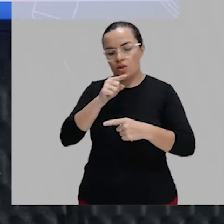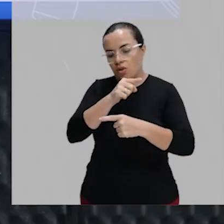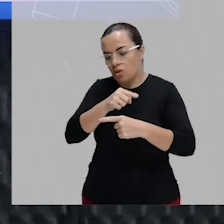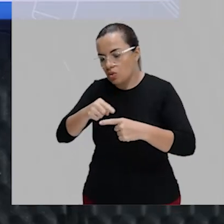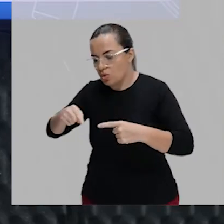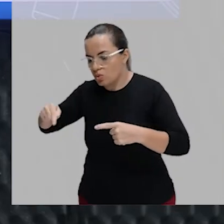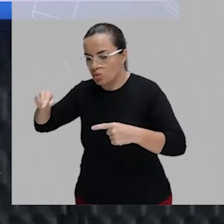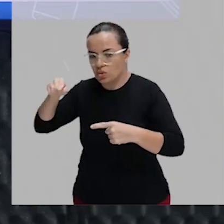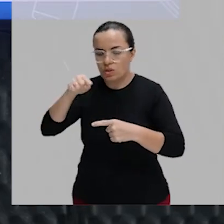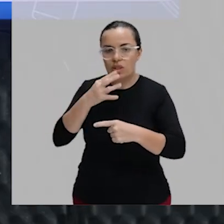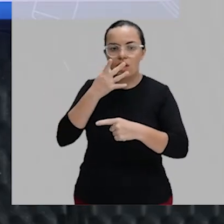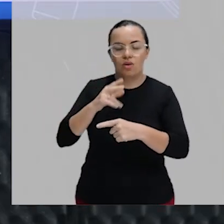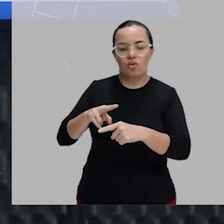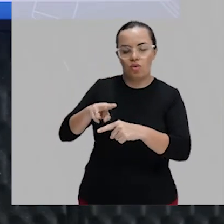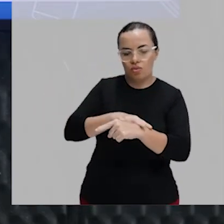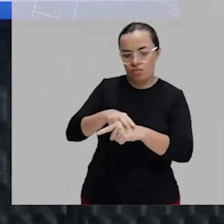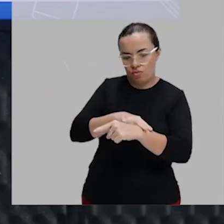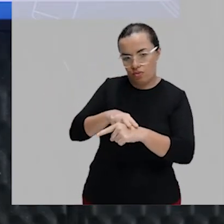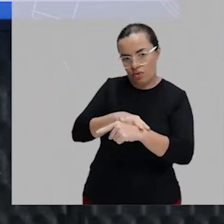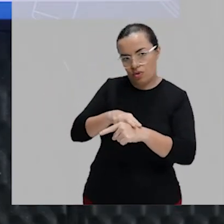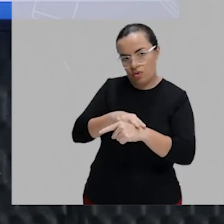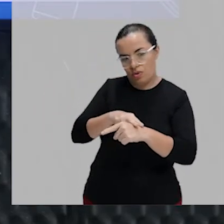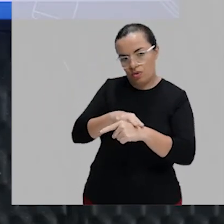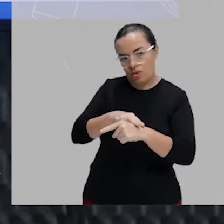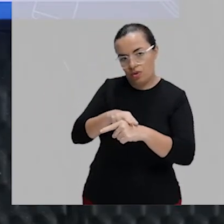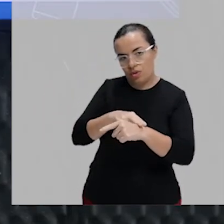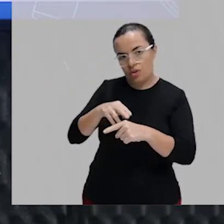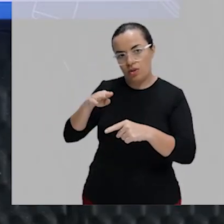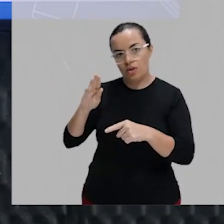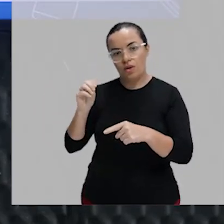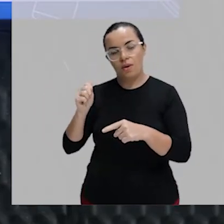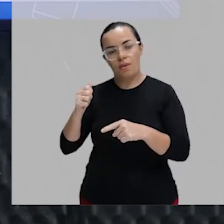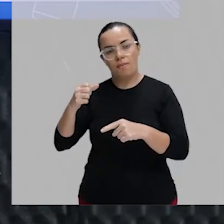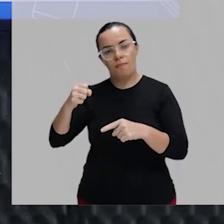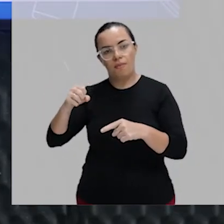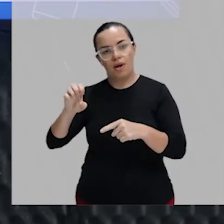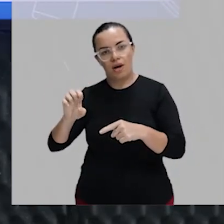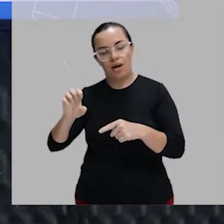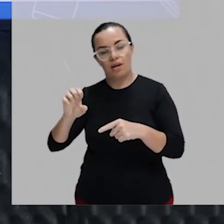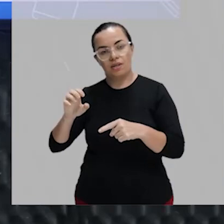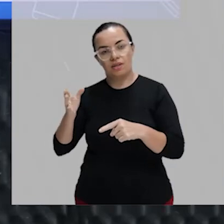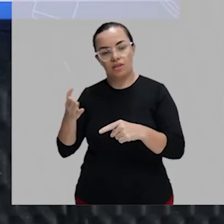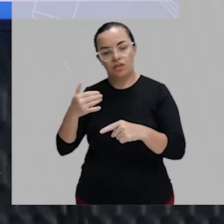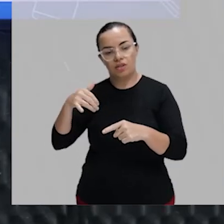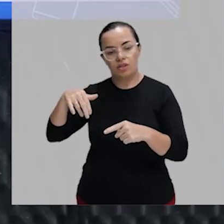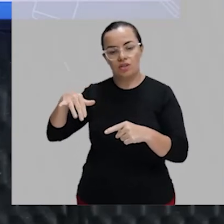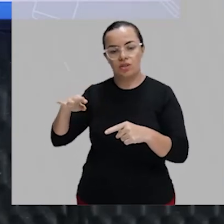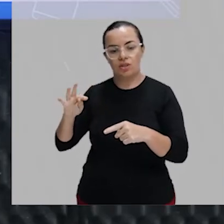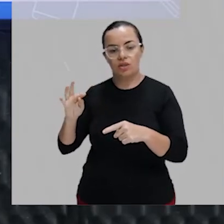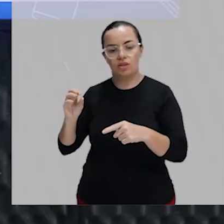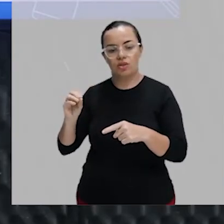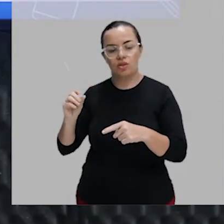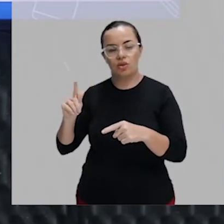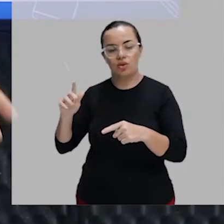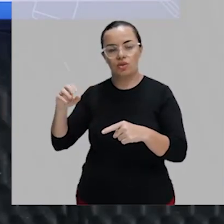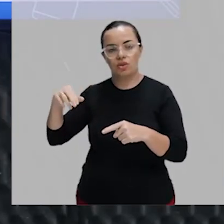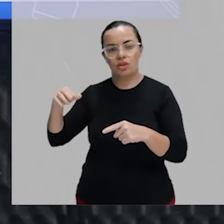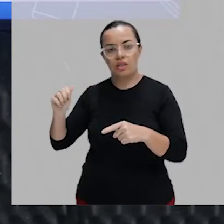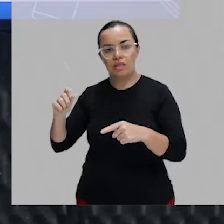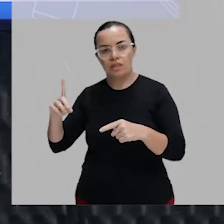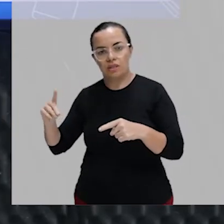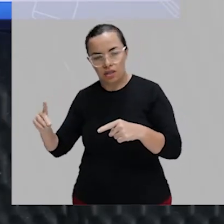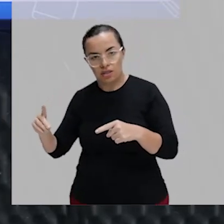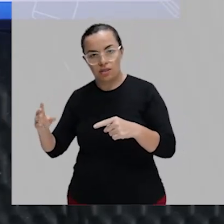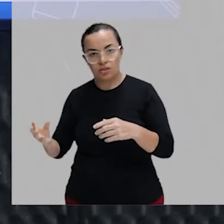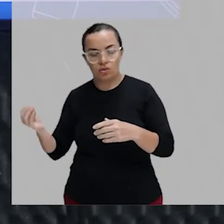sequência de bases nitrogenadas que estarão presentes no RNA, certo? E, consequentemente, nós vamos